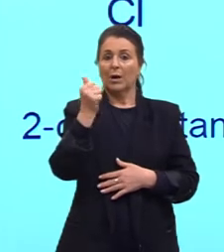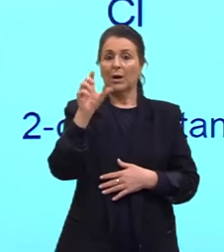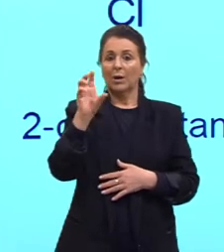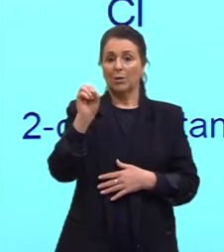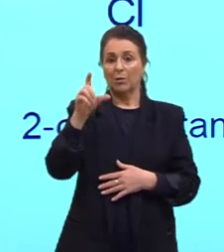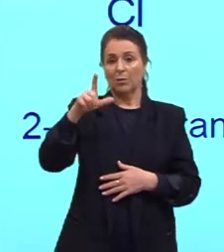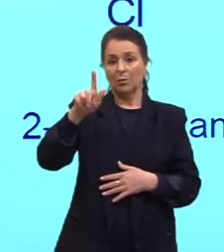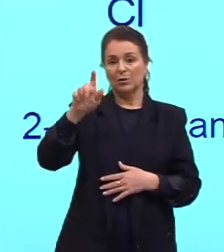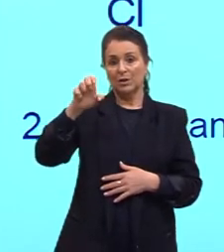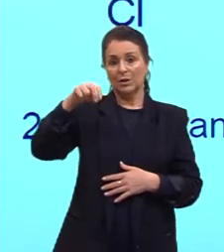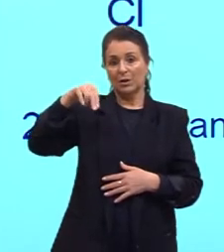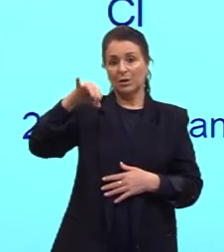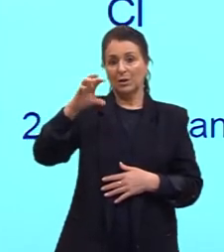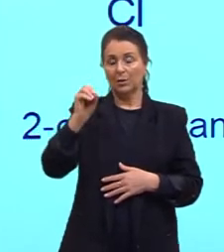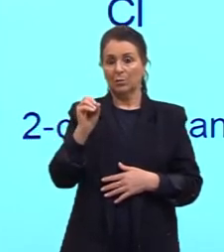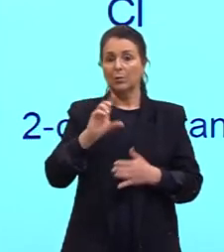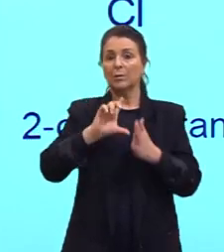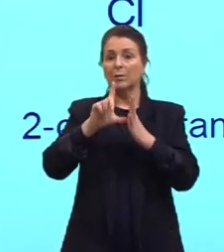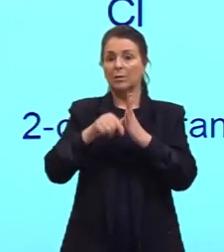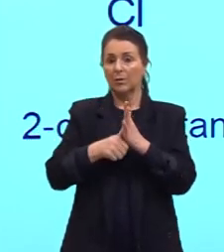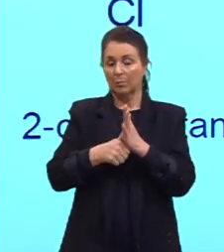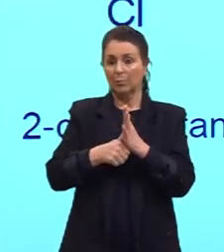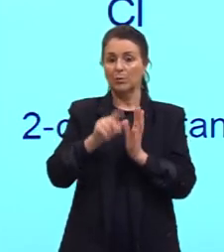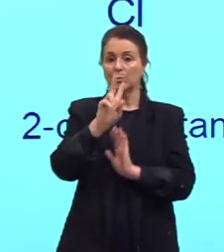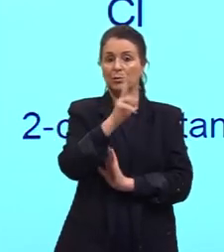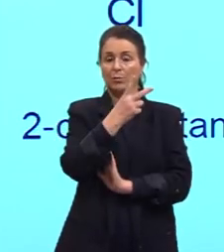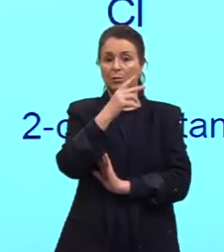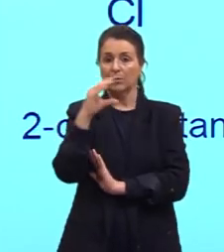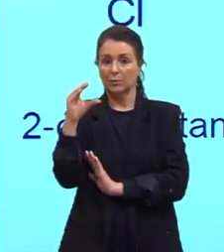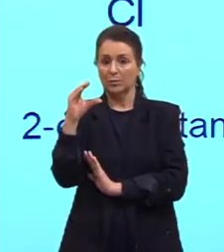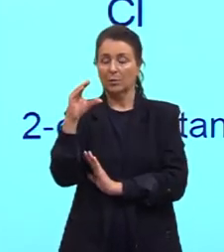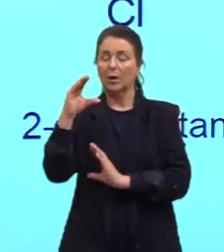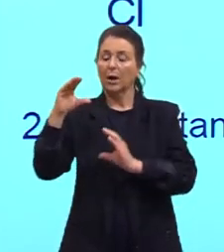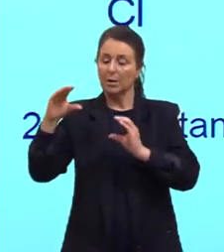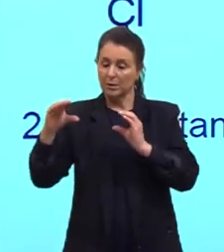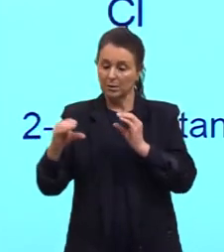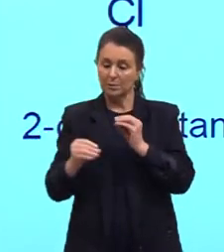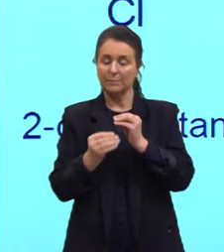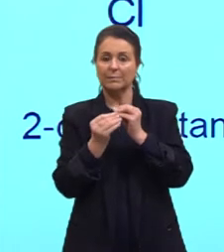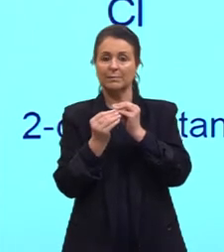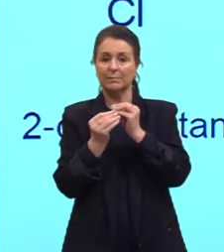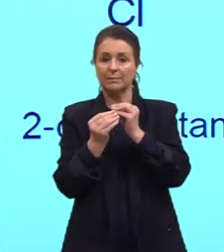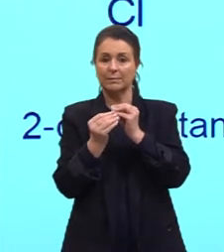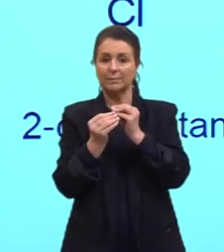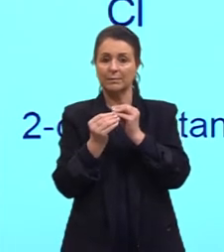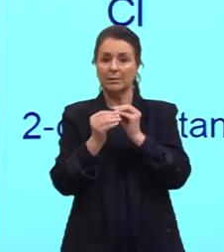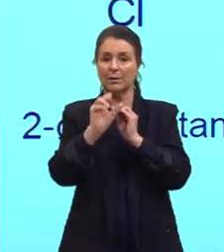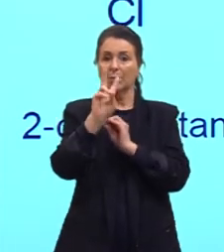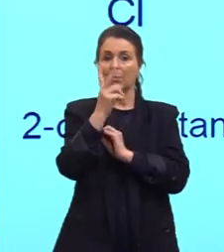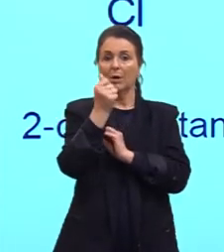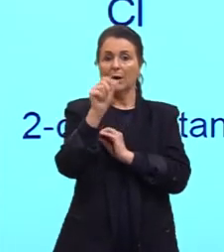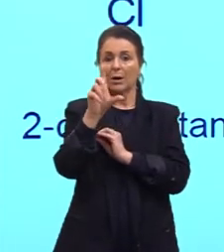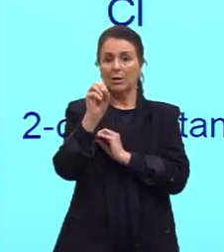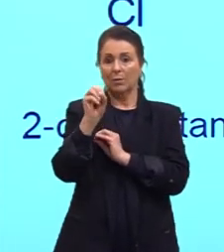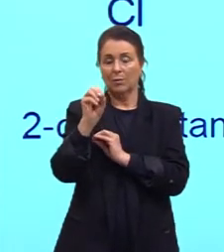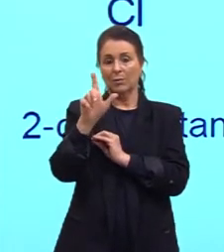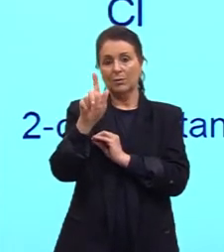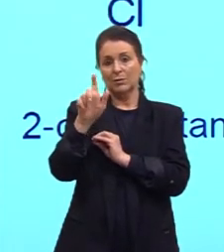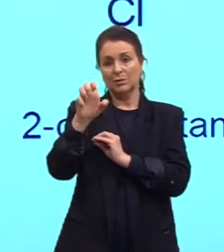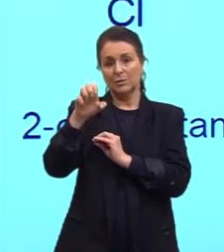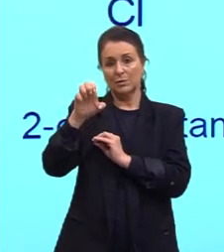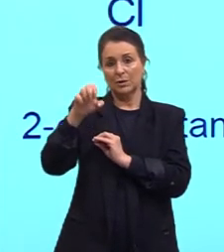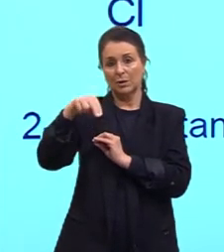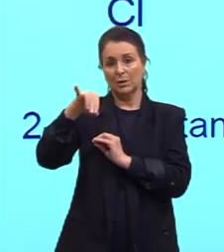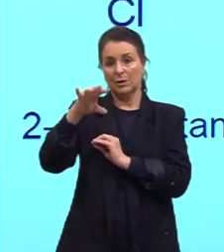depois que o deem nome para o meu hidrocarboneto aí sim eu acrescento o halogênio no carbono 4